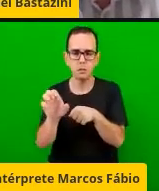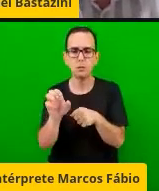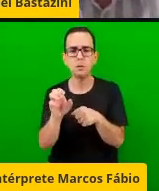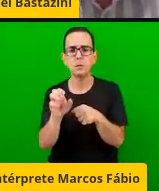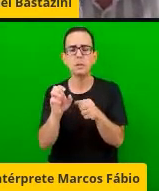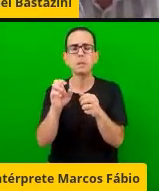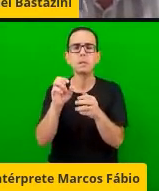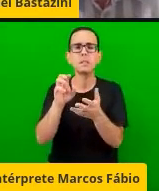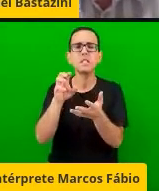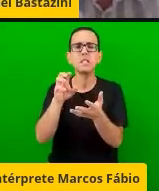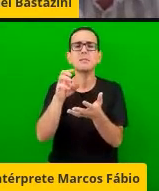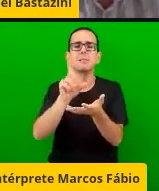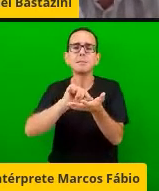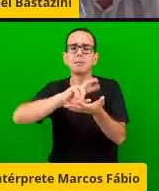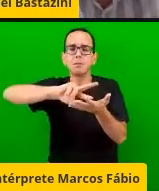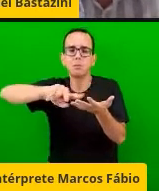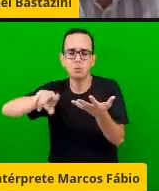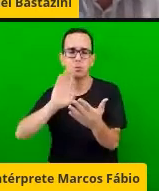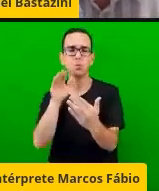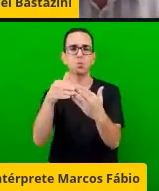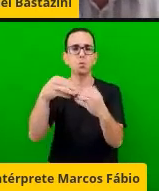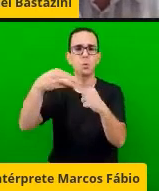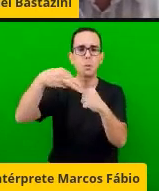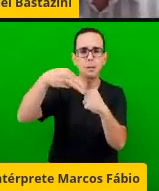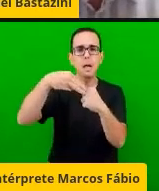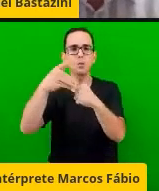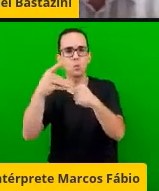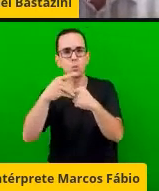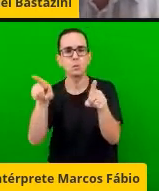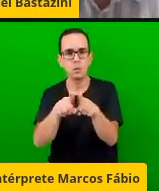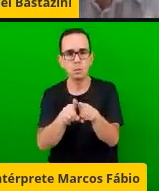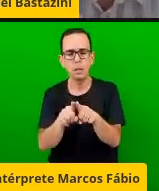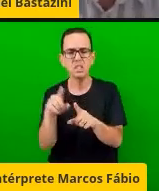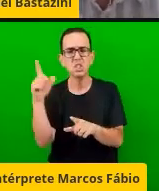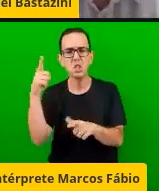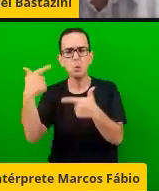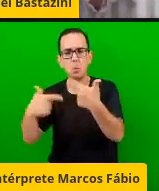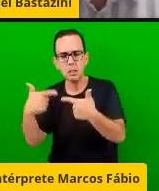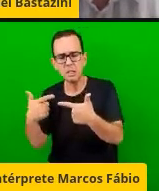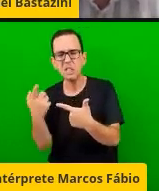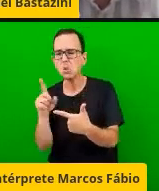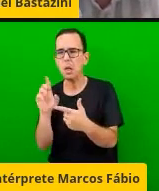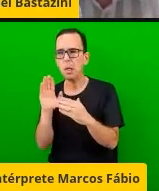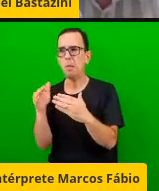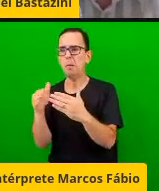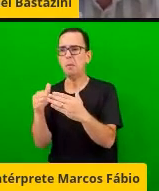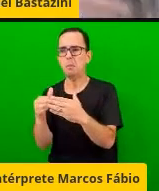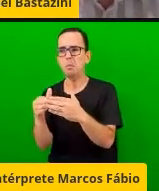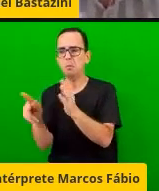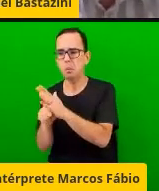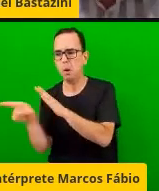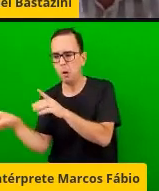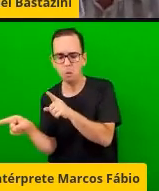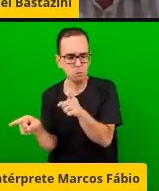dissertações, aquele conhecimento que a gente não tem, obviamente. Geopolítica não é meu tema de pesquisa, não é o tema do Rafael e nem da Annalise,